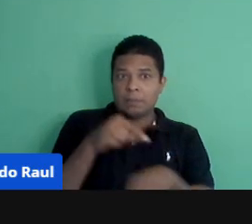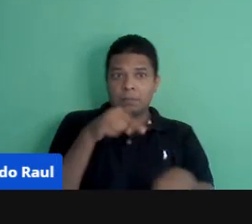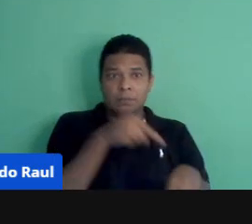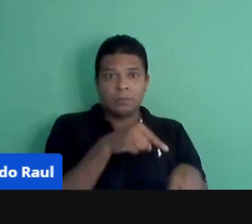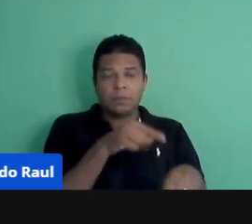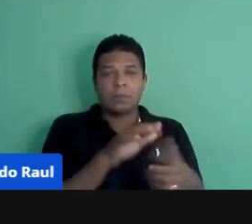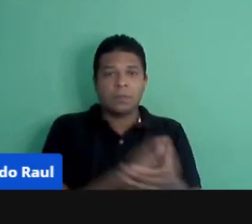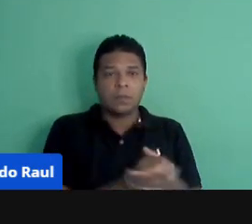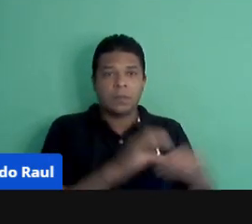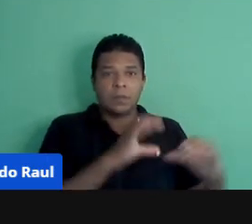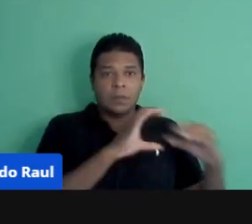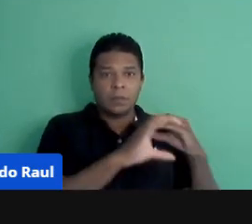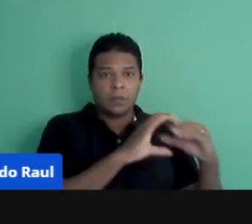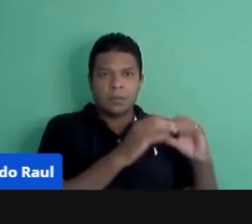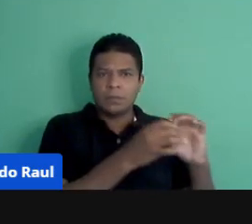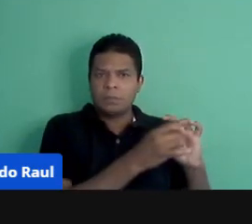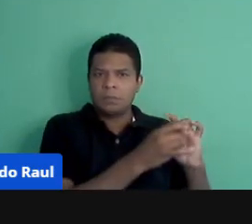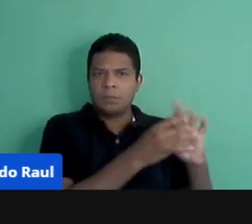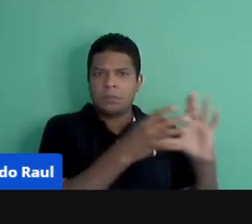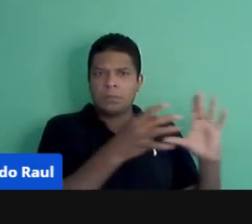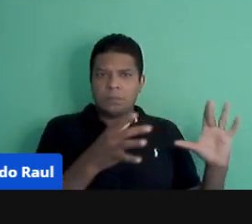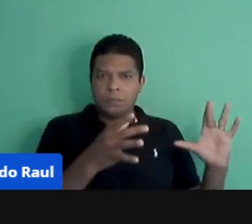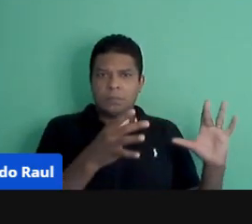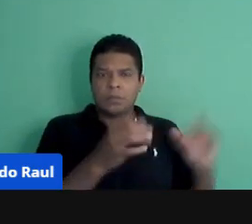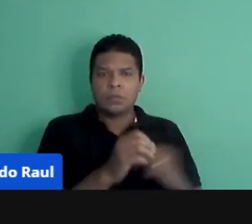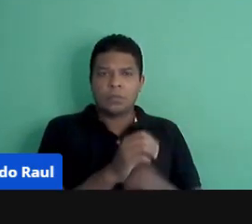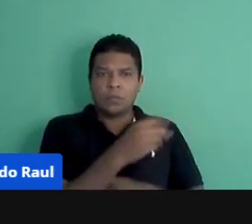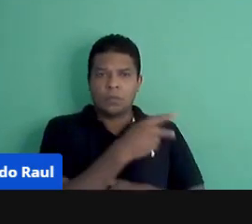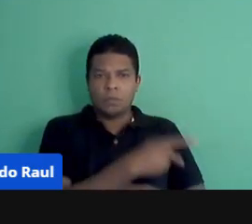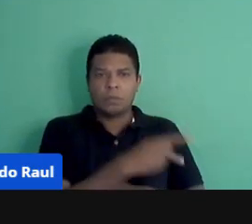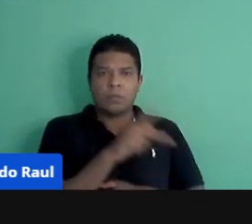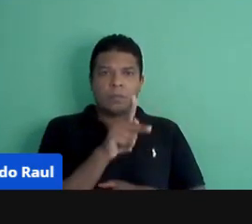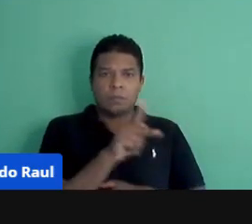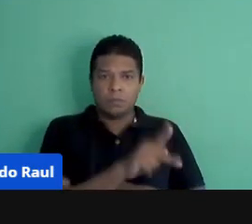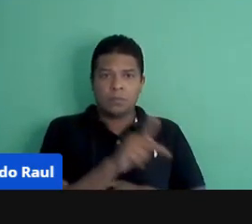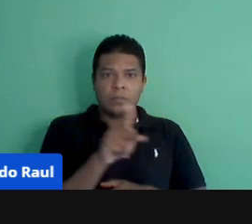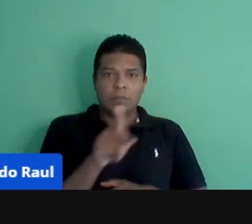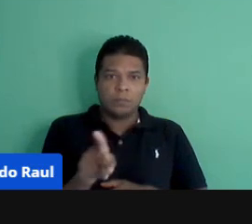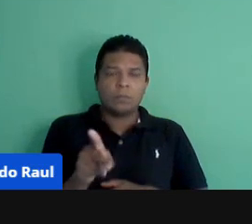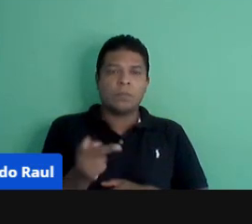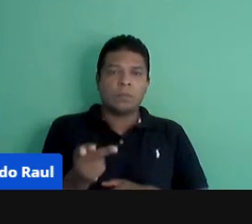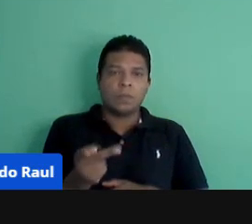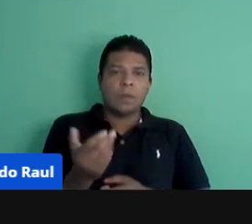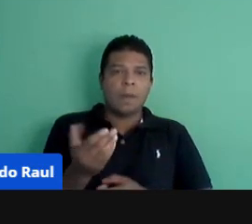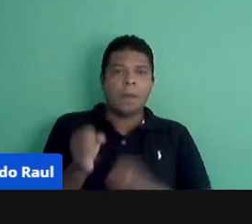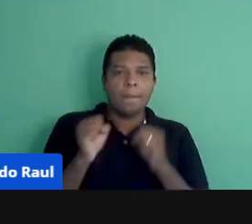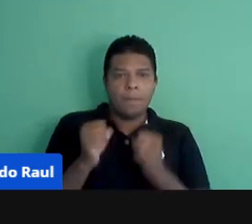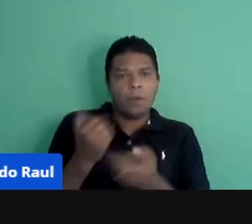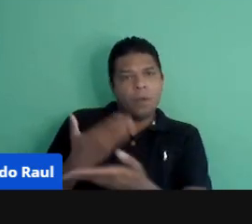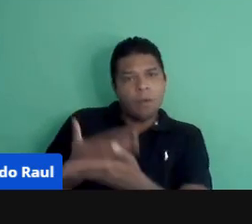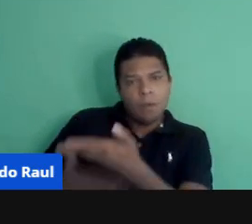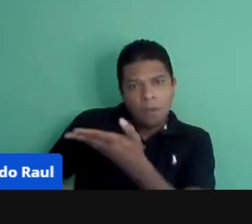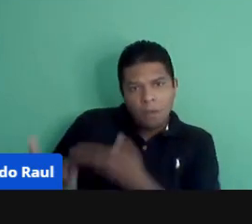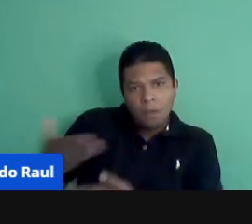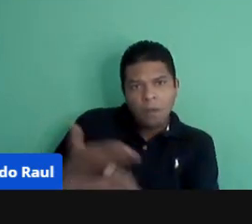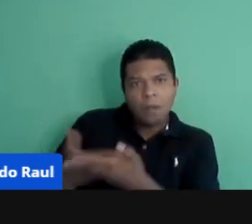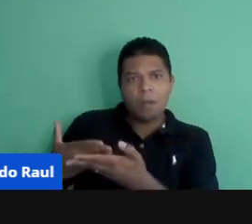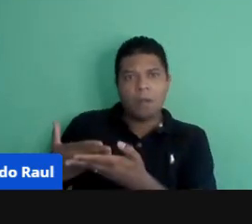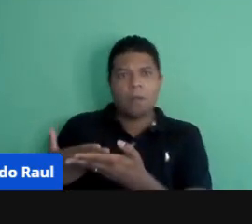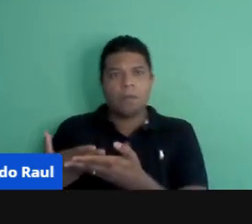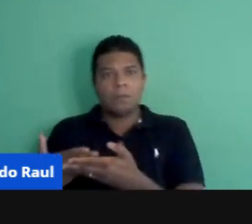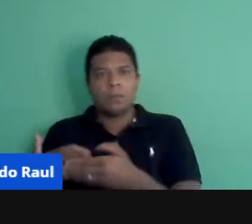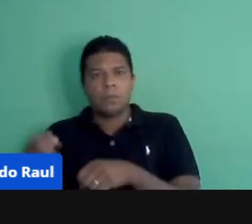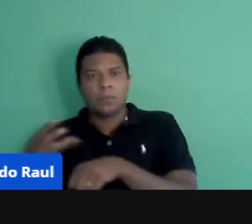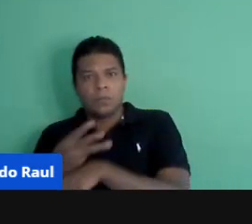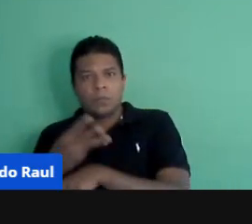de comunicação ela deixou livre, né? Para que o professor, muitas vezes, faça interação com o aluno no privado, faça interação com o